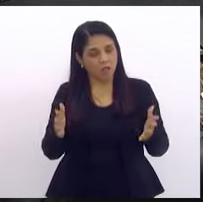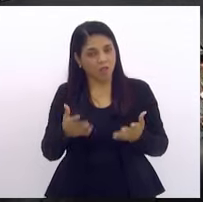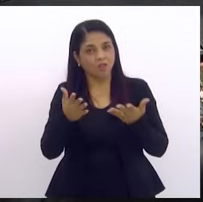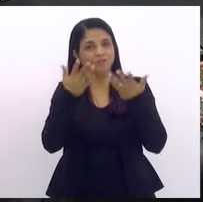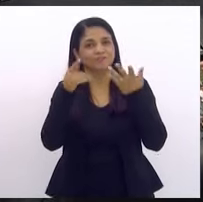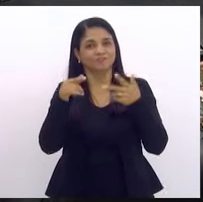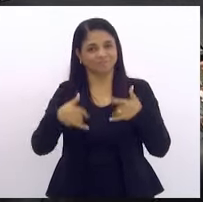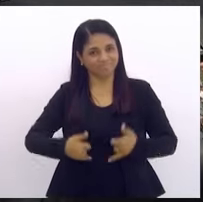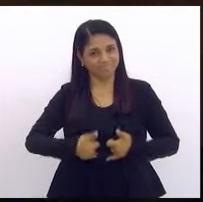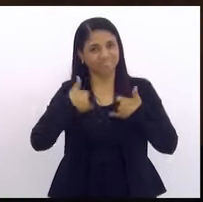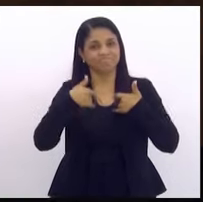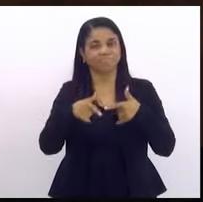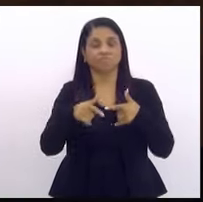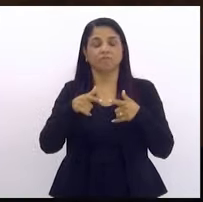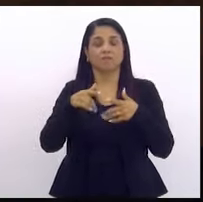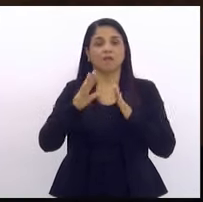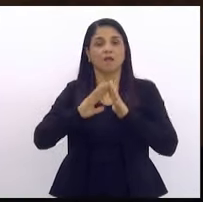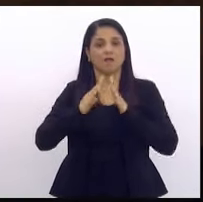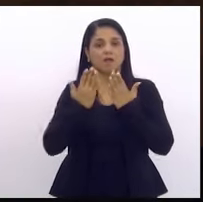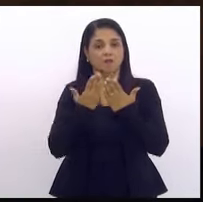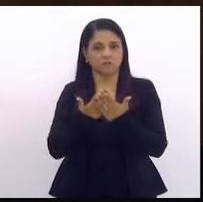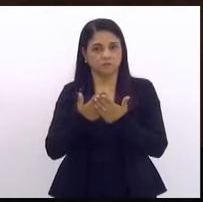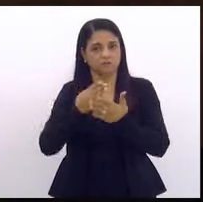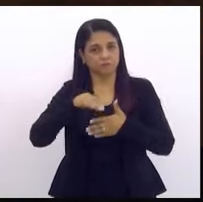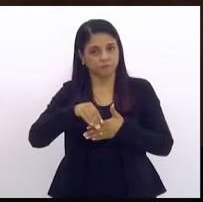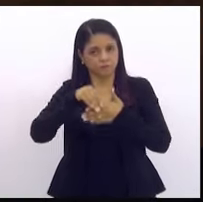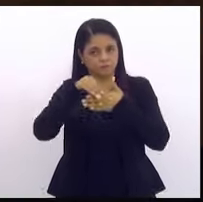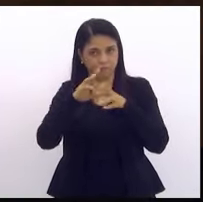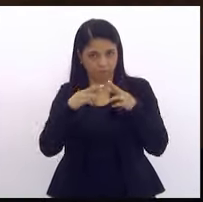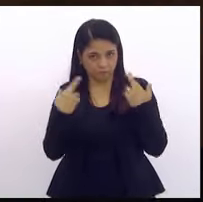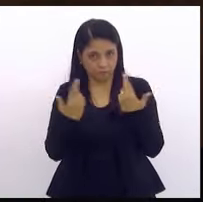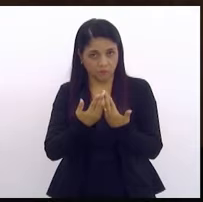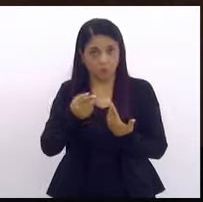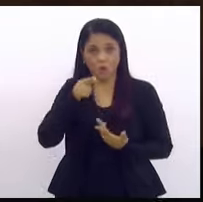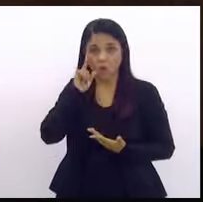Colégio de Líderes, e não obstante a gente ter formado um